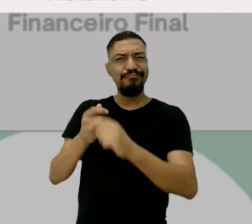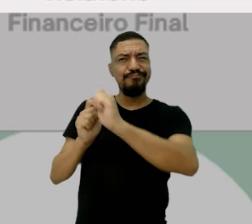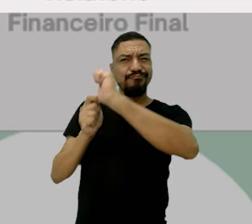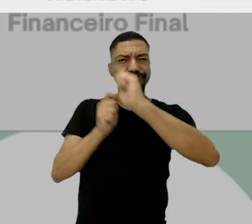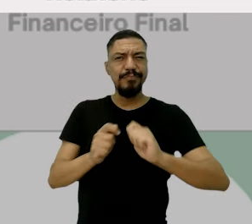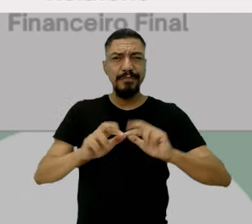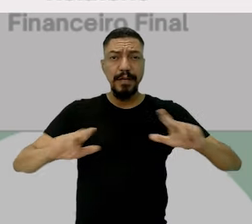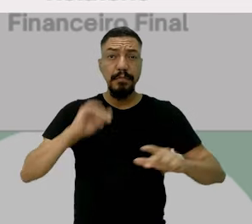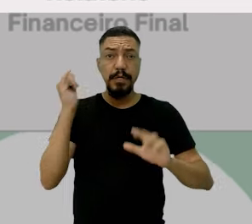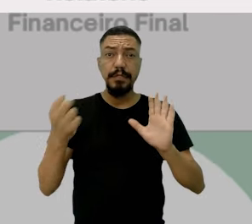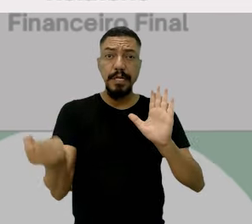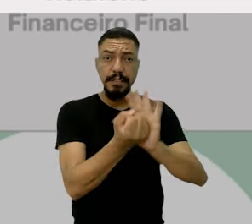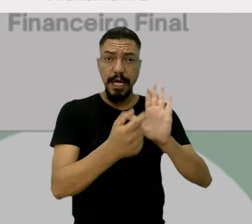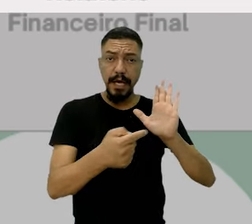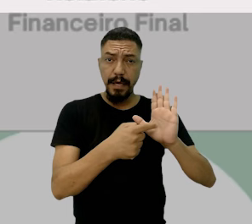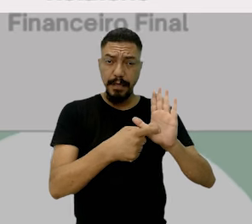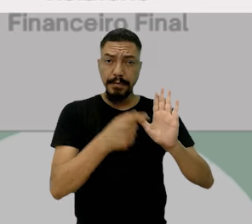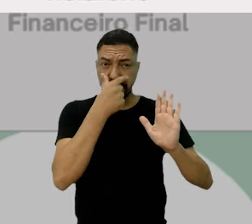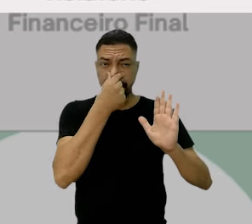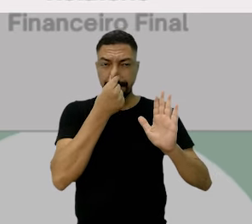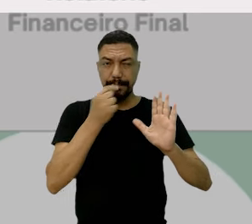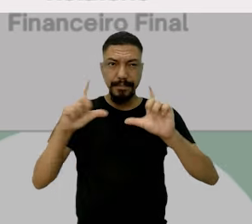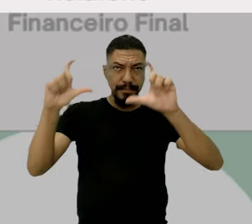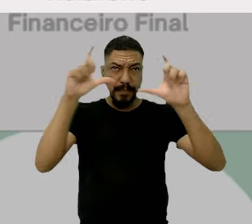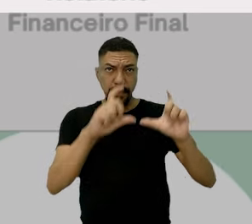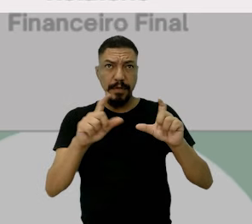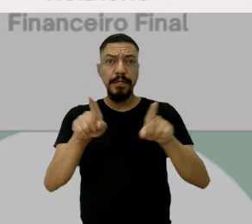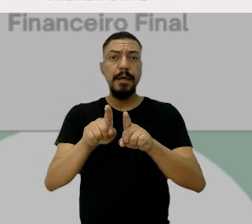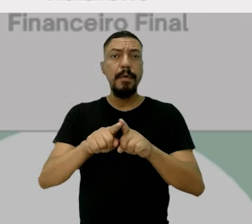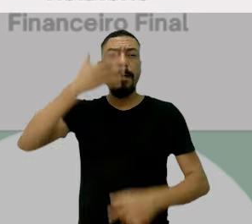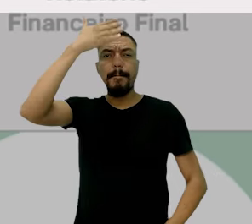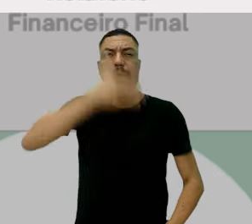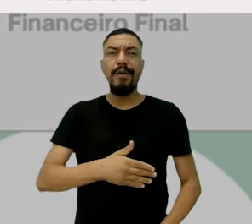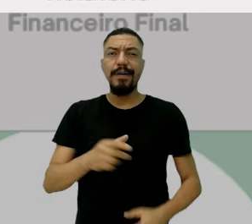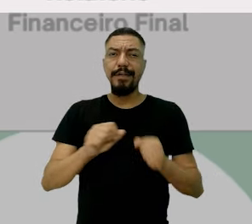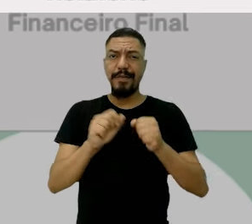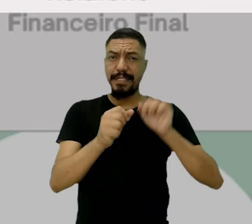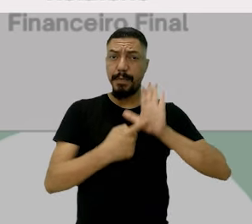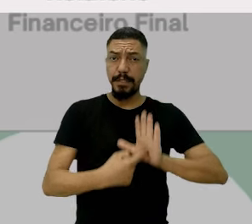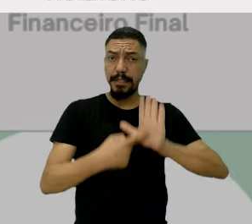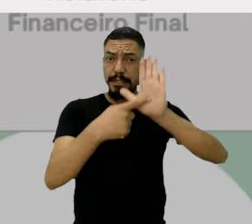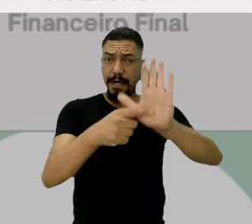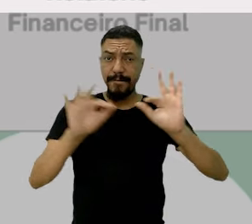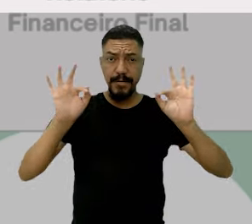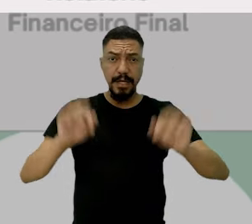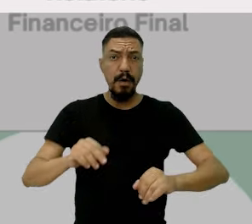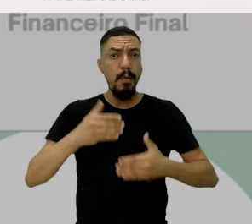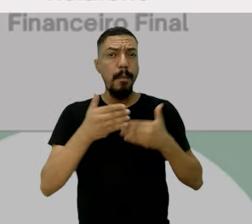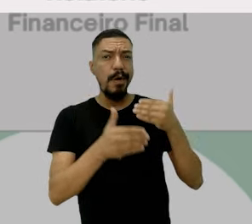registro deste produto e você precisa ter o registro da feitura deste produto, ou seja,